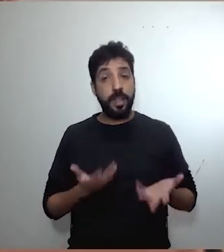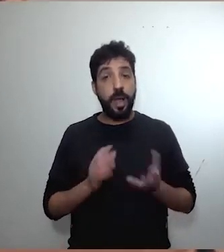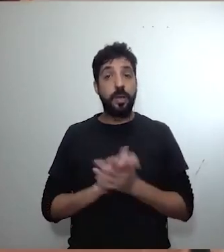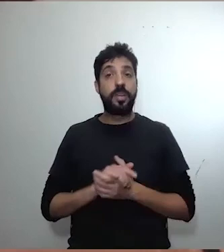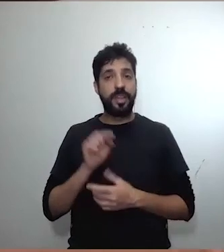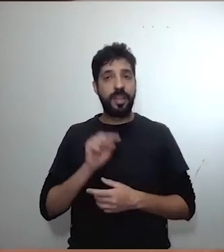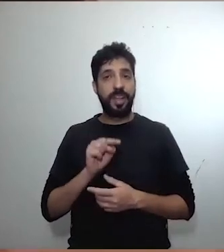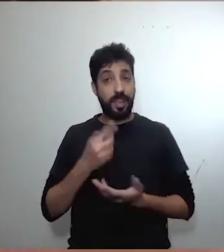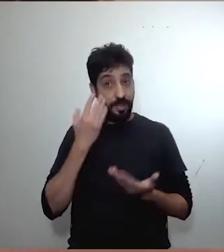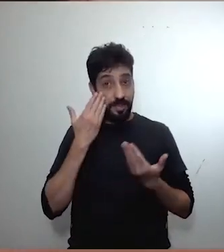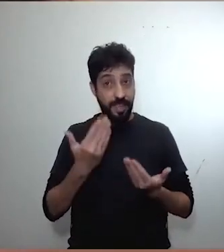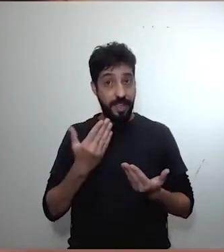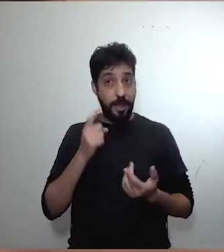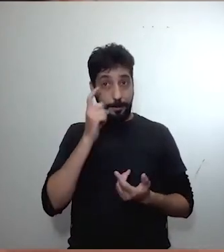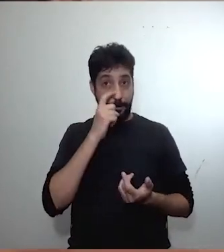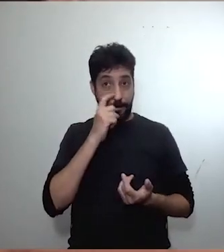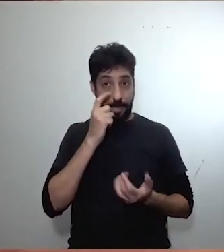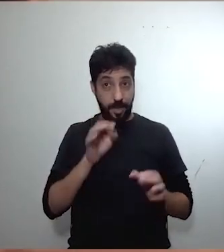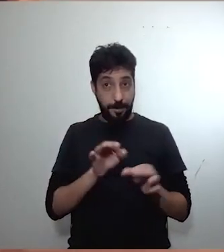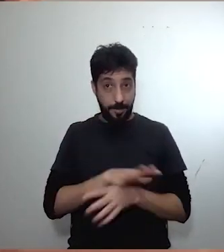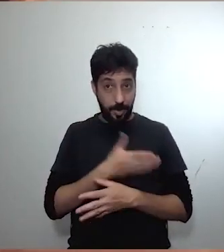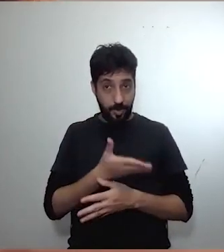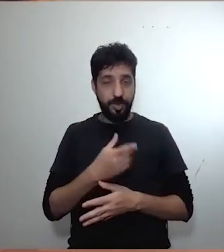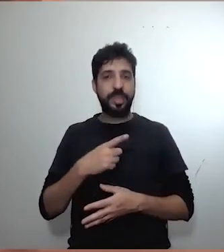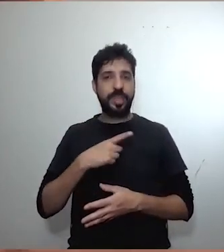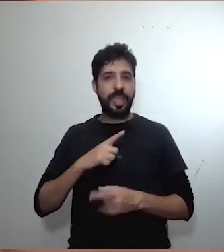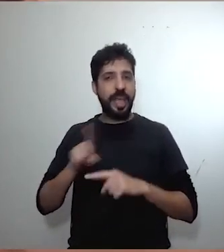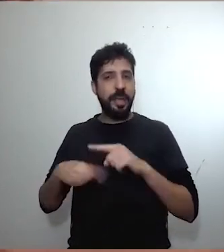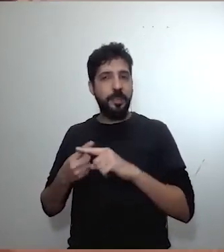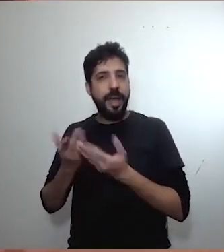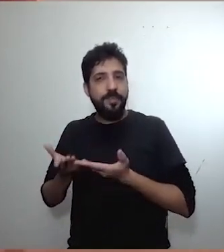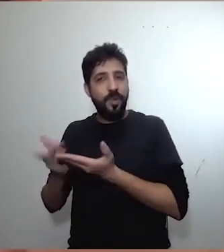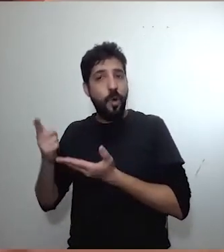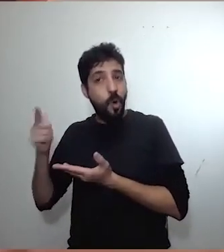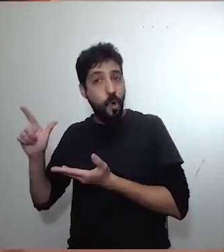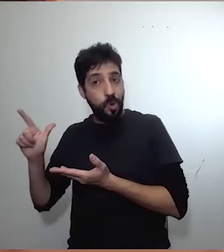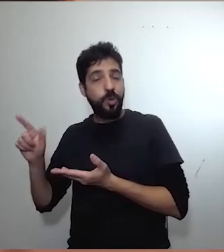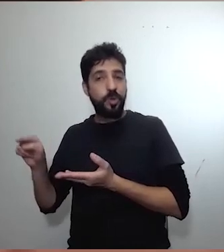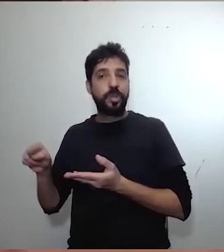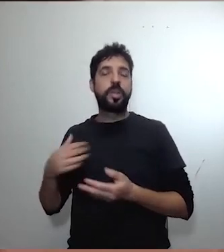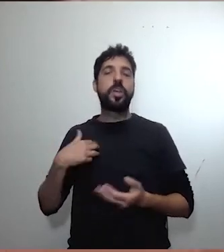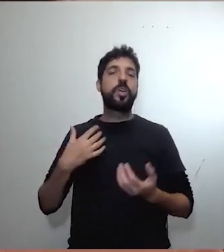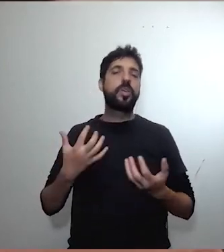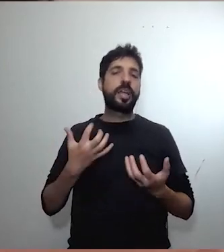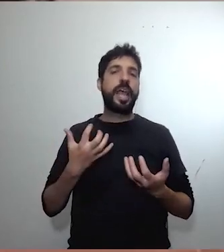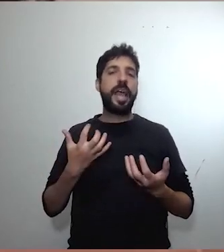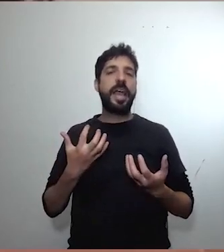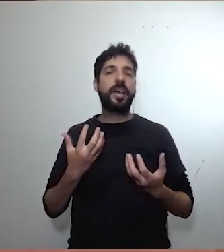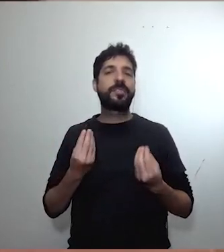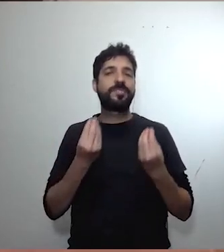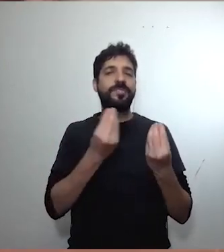Então, pessoal, esse é o resultado dos nossos biscoitos. A gente ainda tem mais uma fornada para sair. Eu gostaria